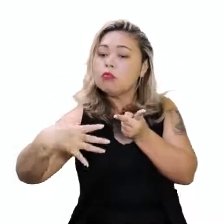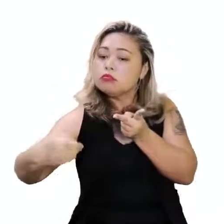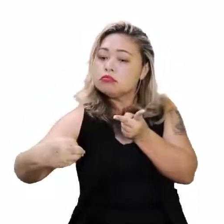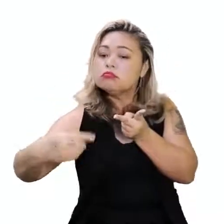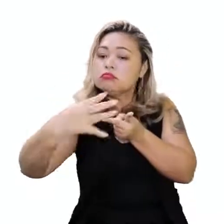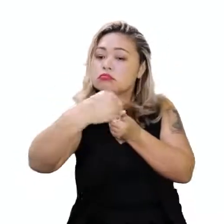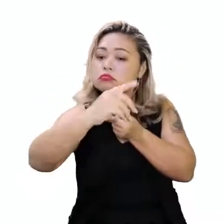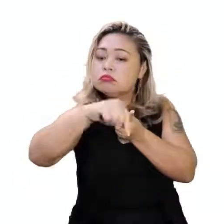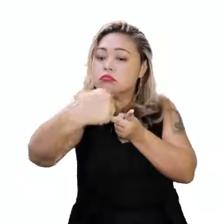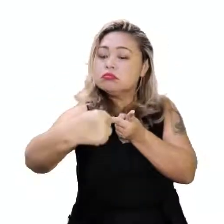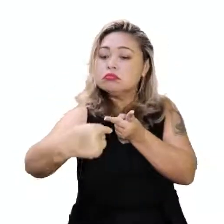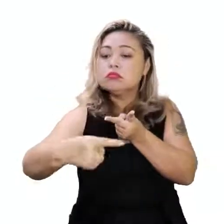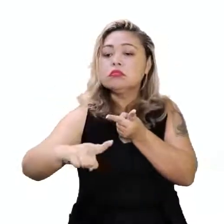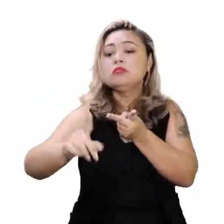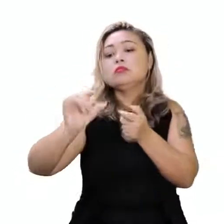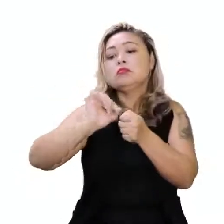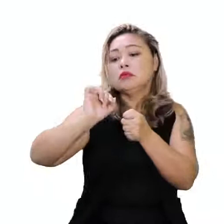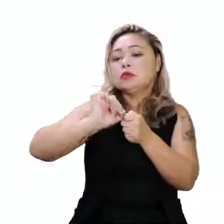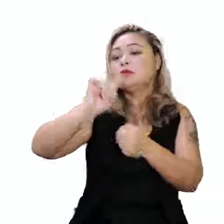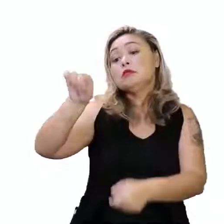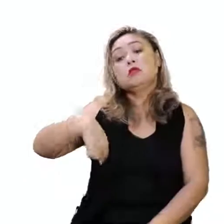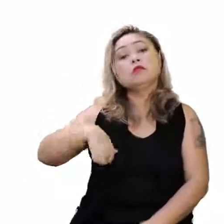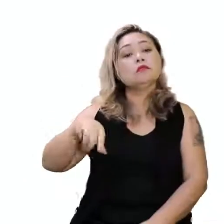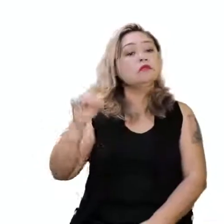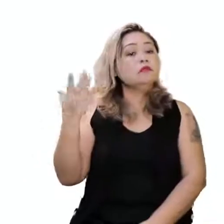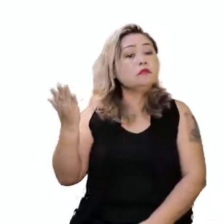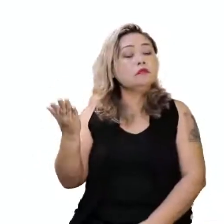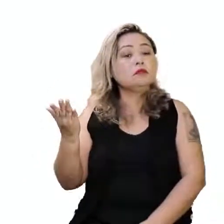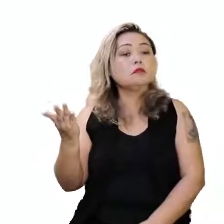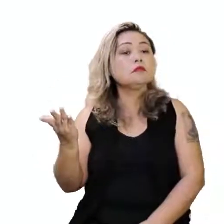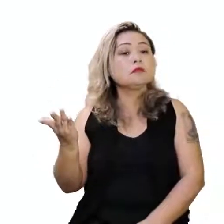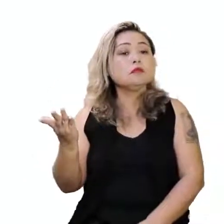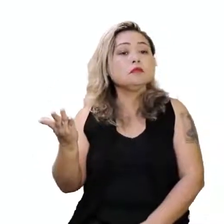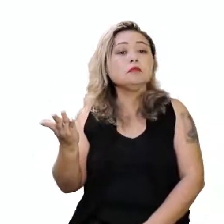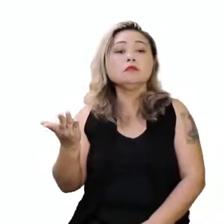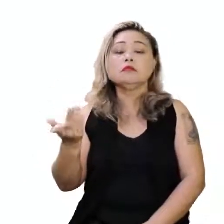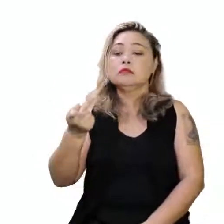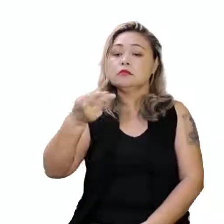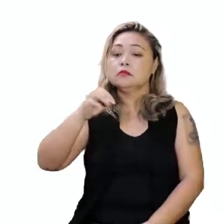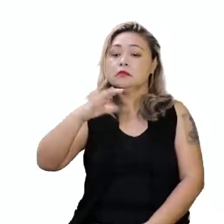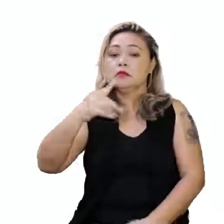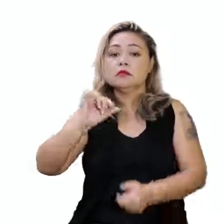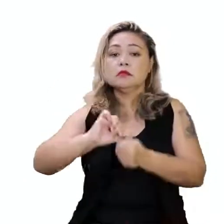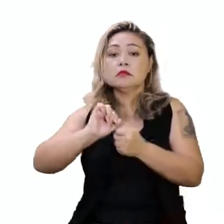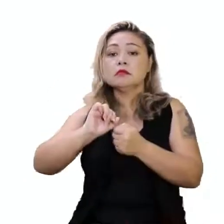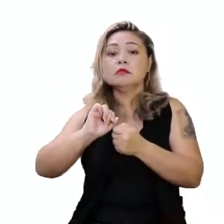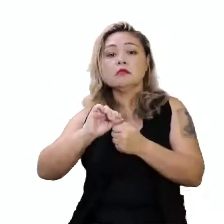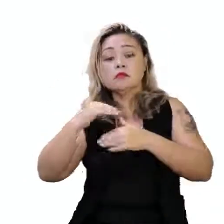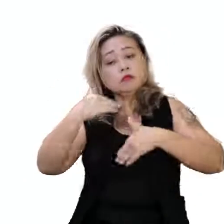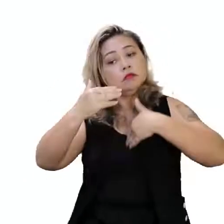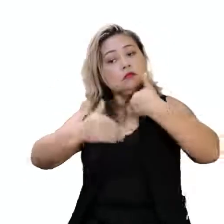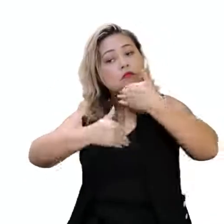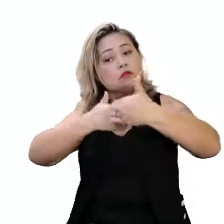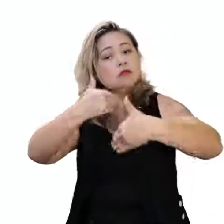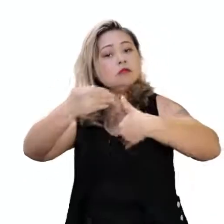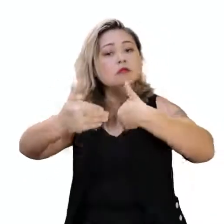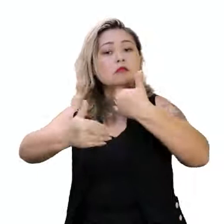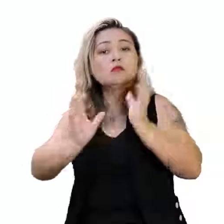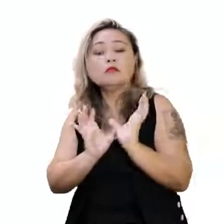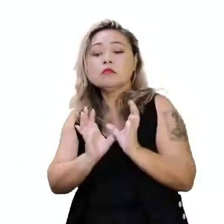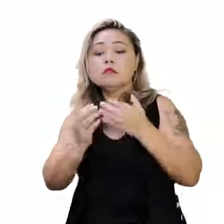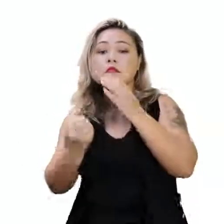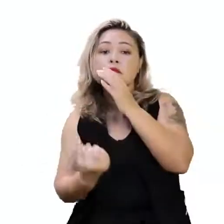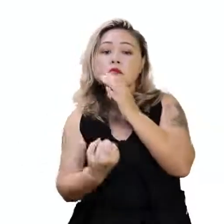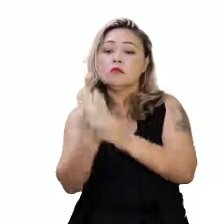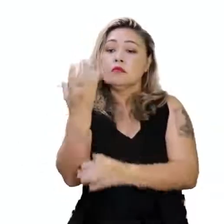gente tem aí o que, gente? Cladogênese, né? É isso mesmo. A especiação diz respeito ao processo evolutivo que envolve